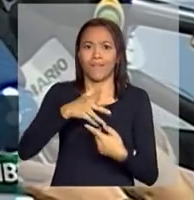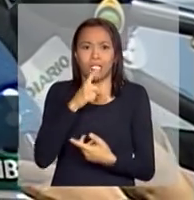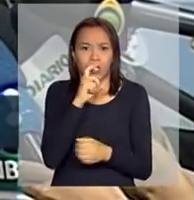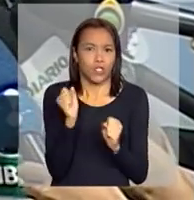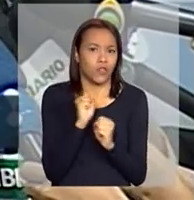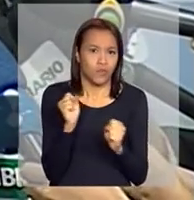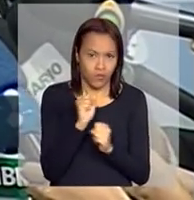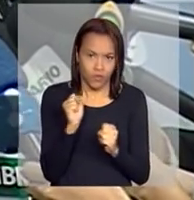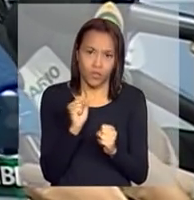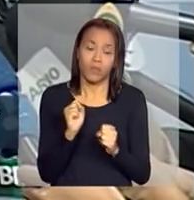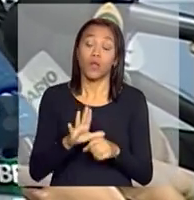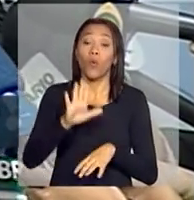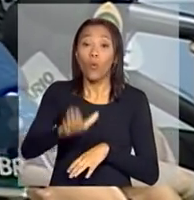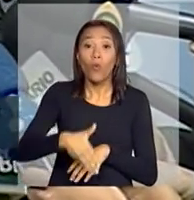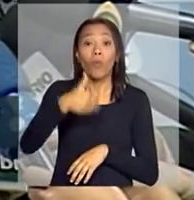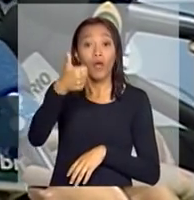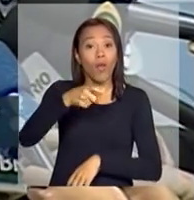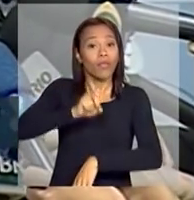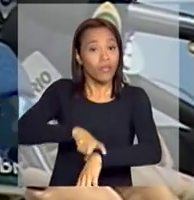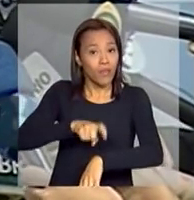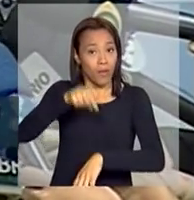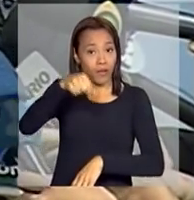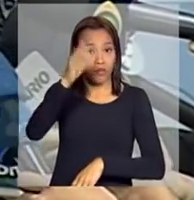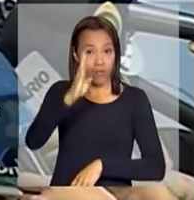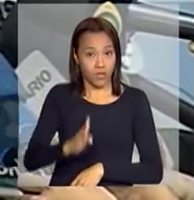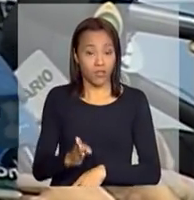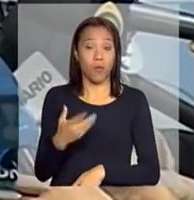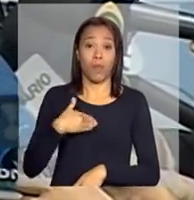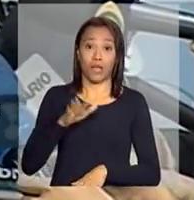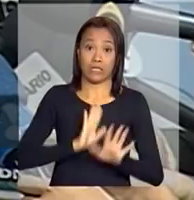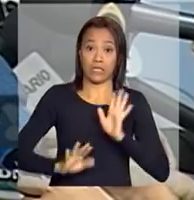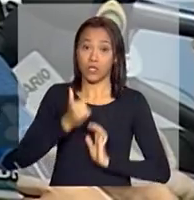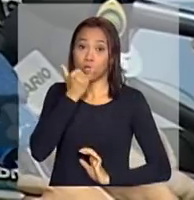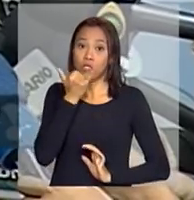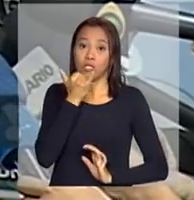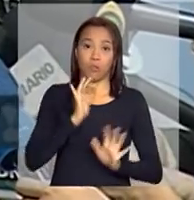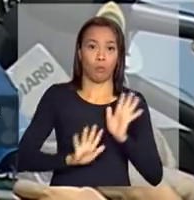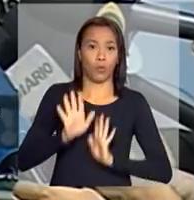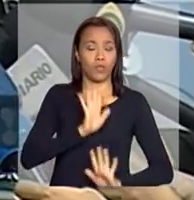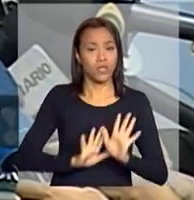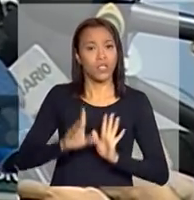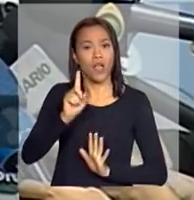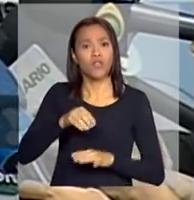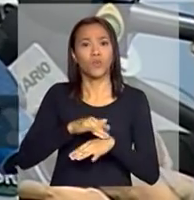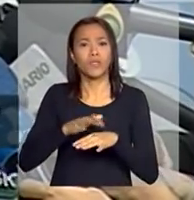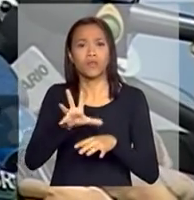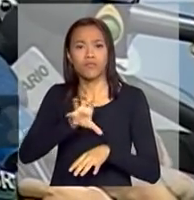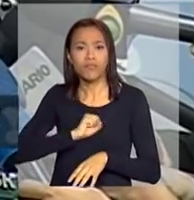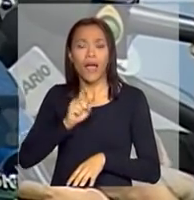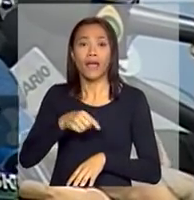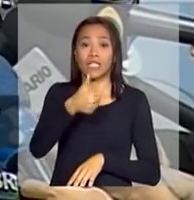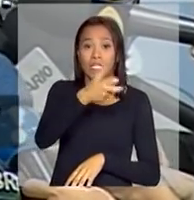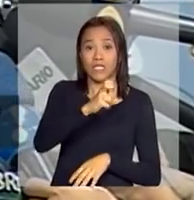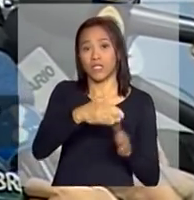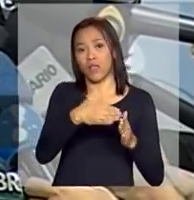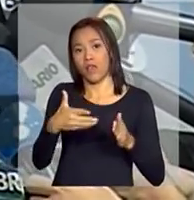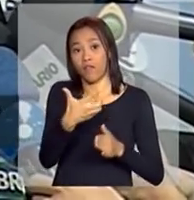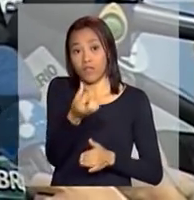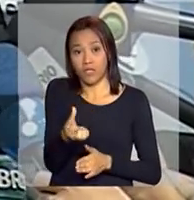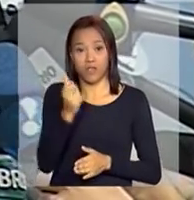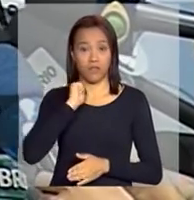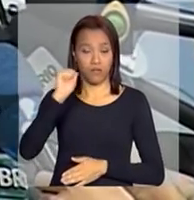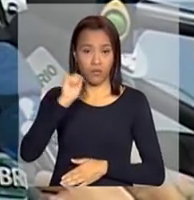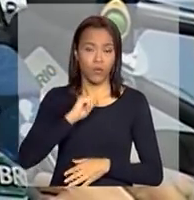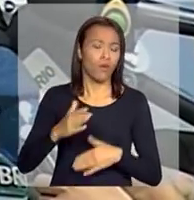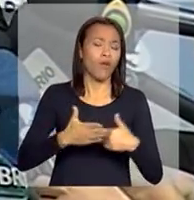nesse período. O melhor momento no Brasil para proteger a nossa população brasileira é nesse período de 15 a 26 de abril.